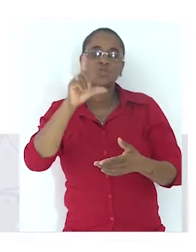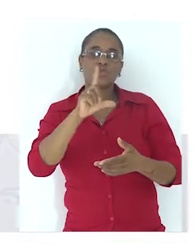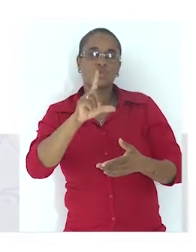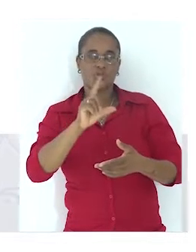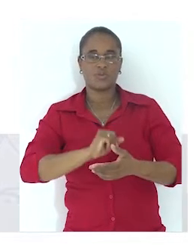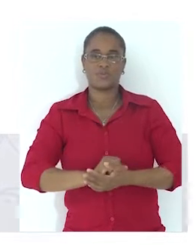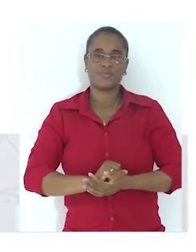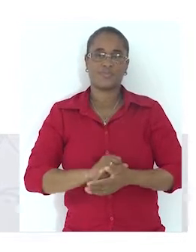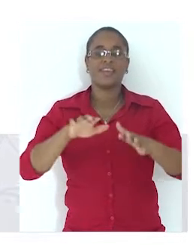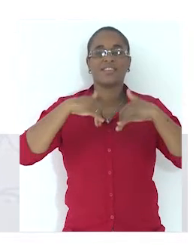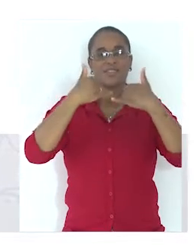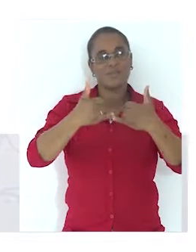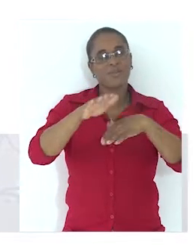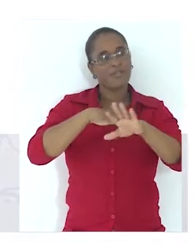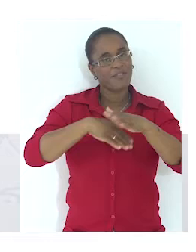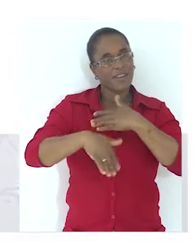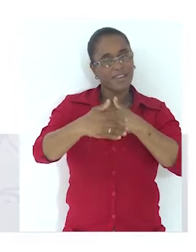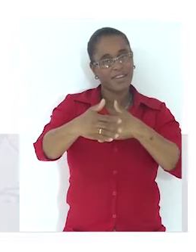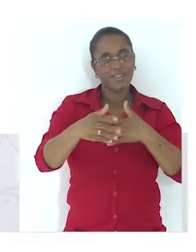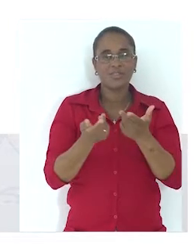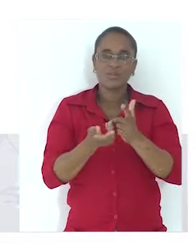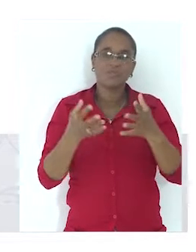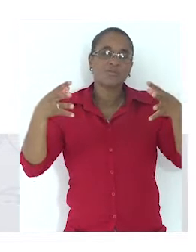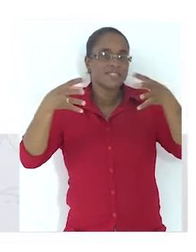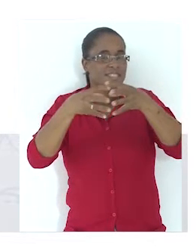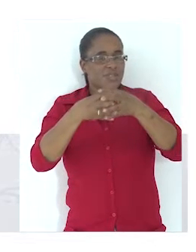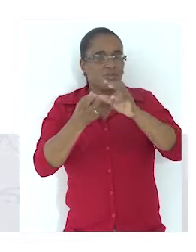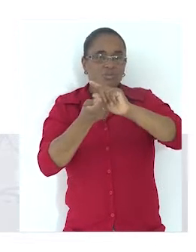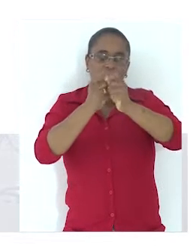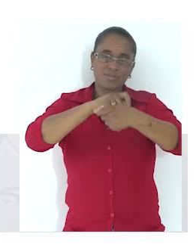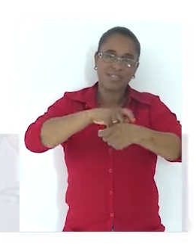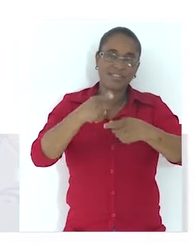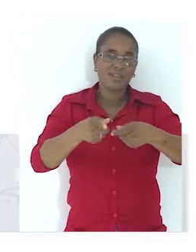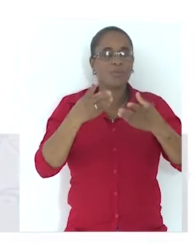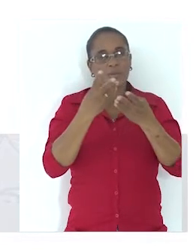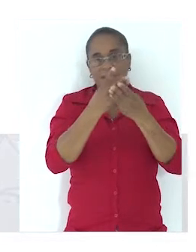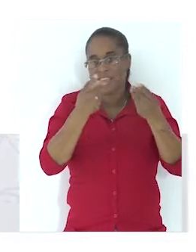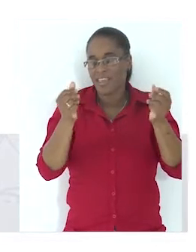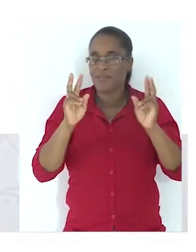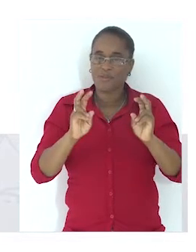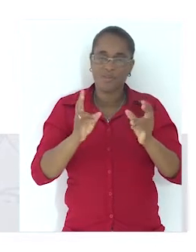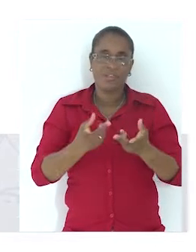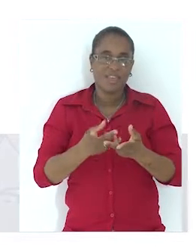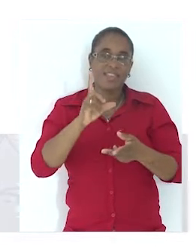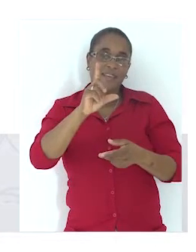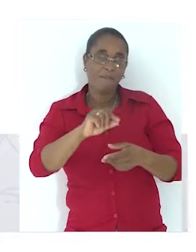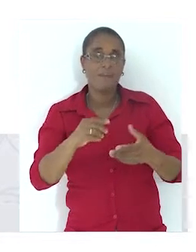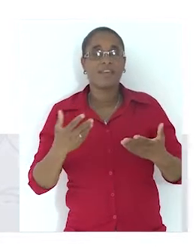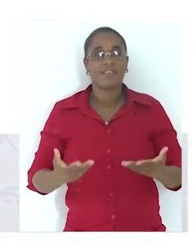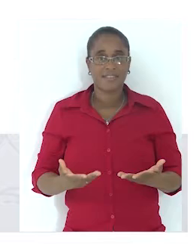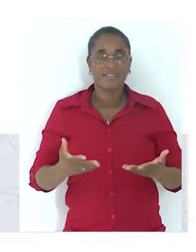julho. E depois se fariam ajustes em termos de conteúdo e também em